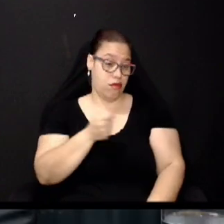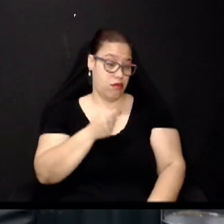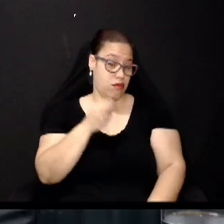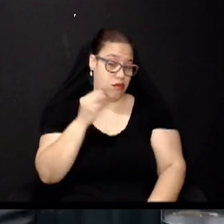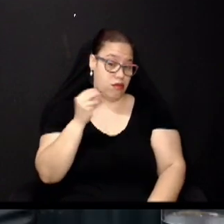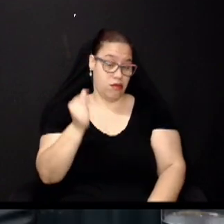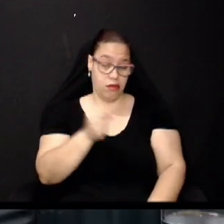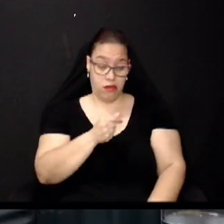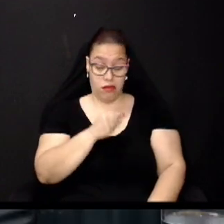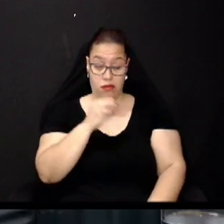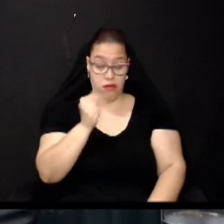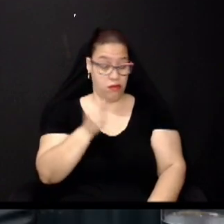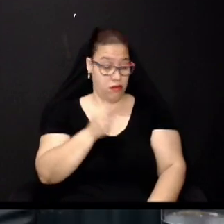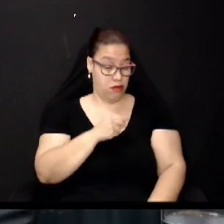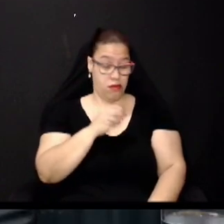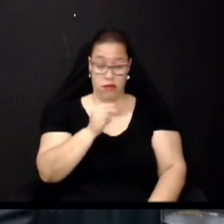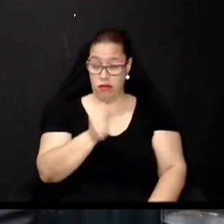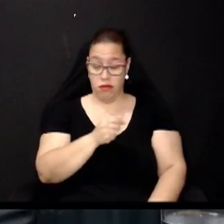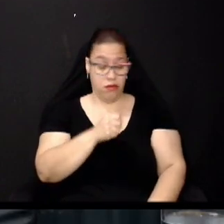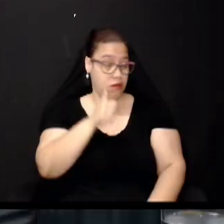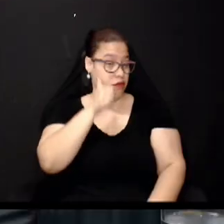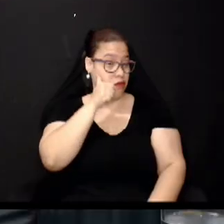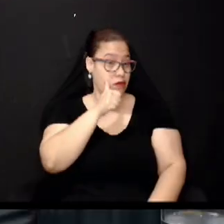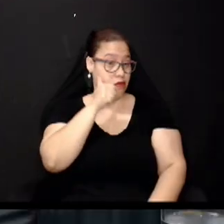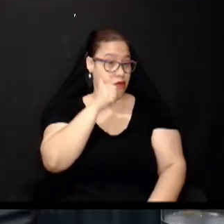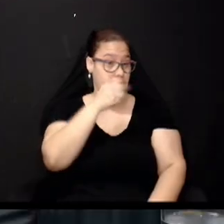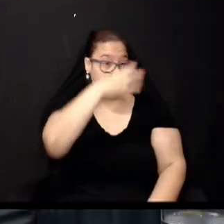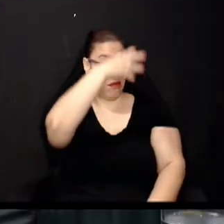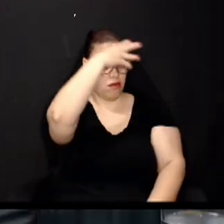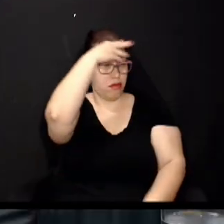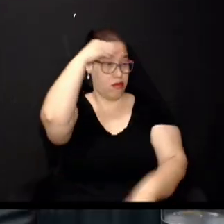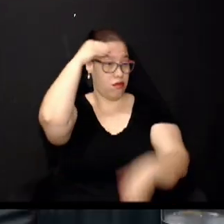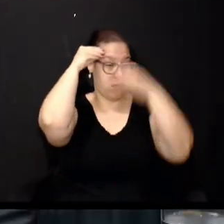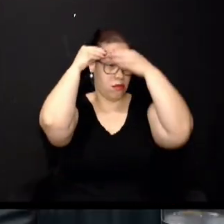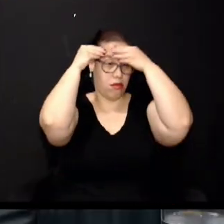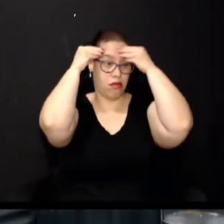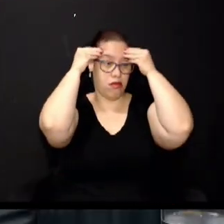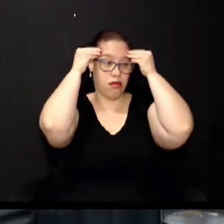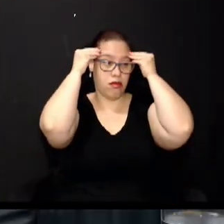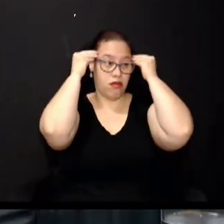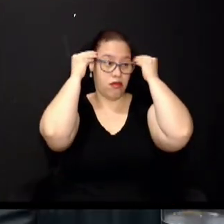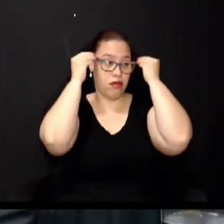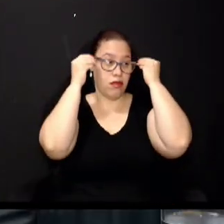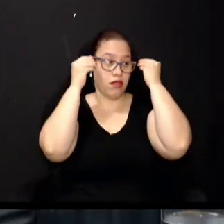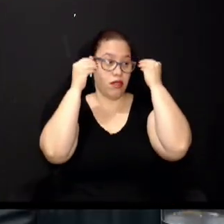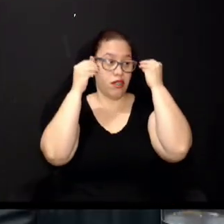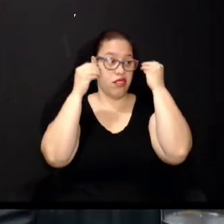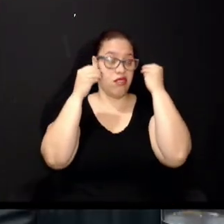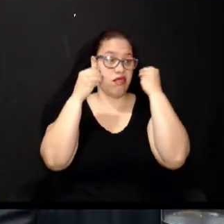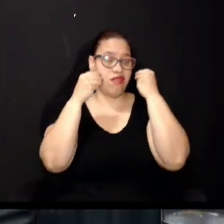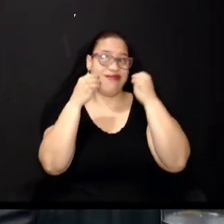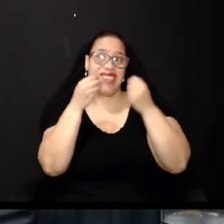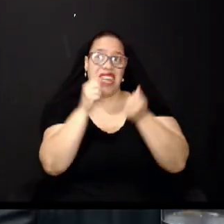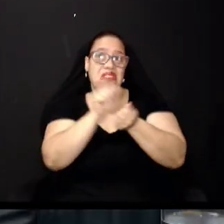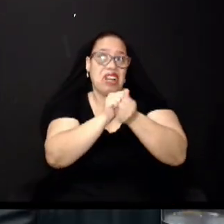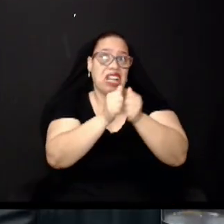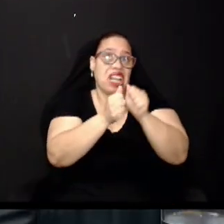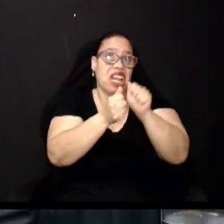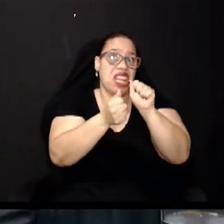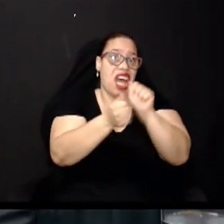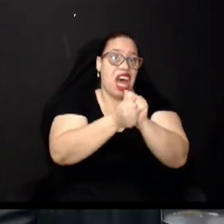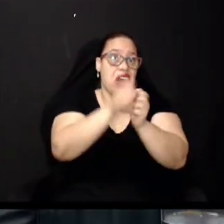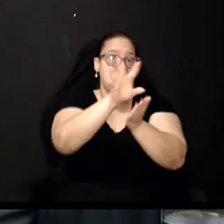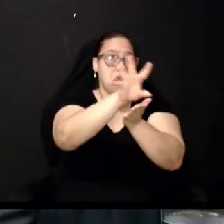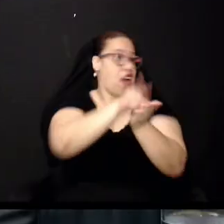vão seguindo, as mulheres vão se esquecendo um pouco de si, vão tentando caber num modelo, né, que elas entendem e que